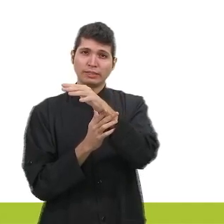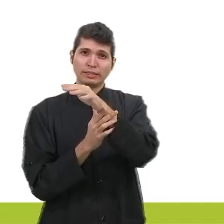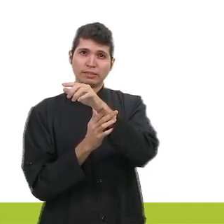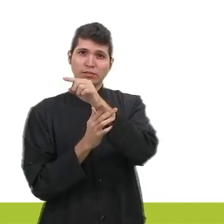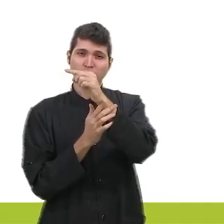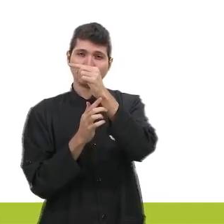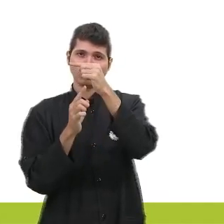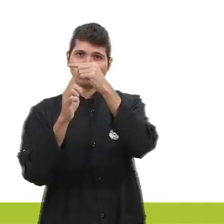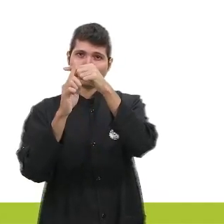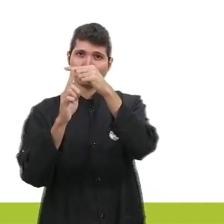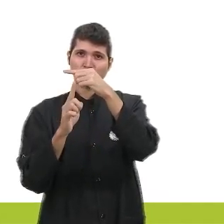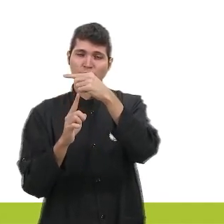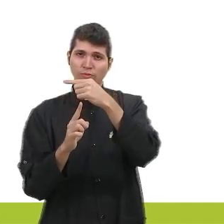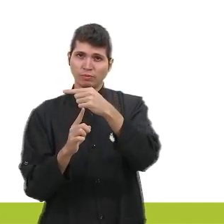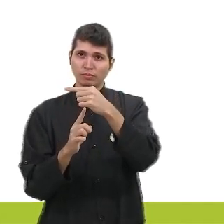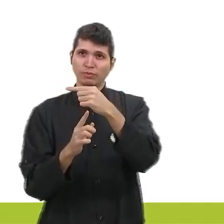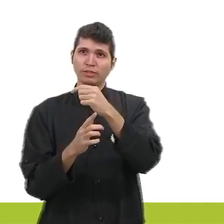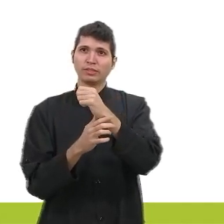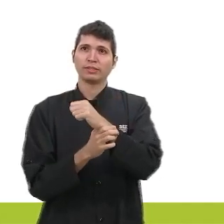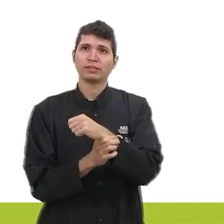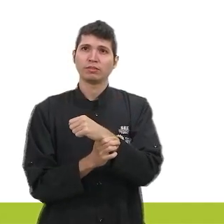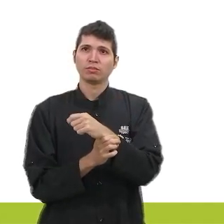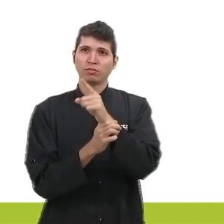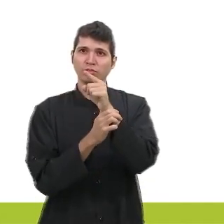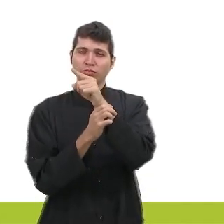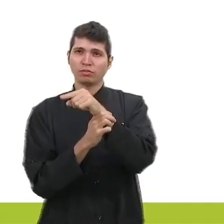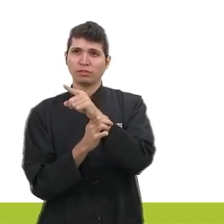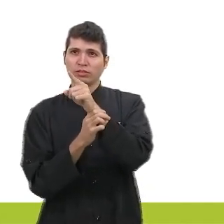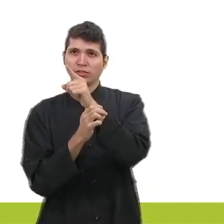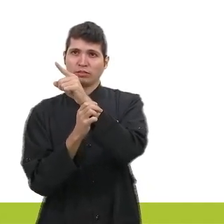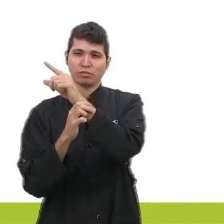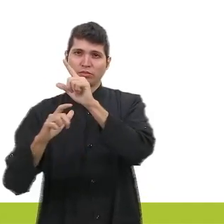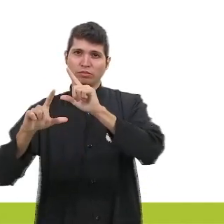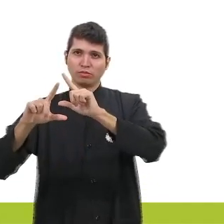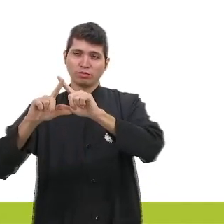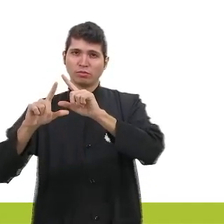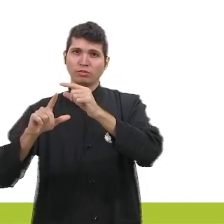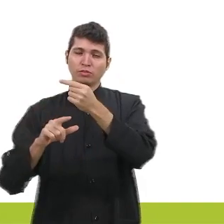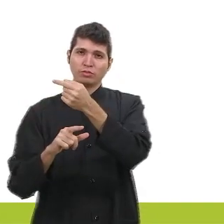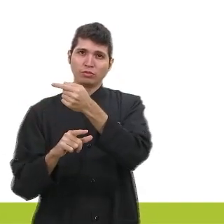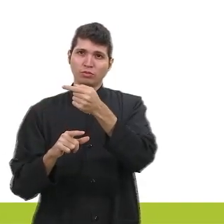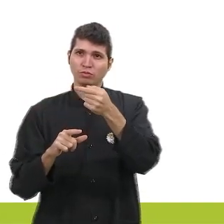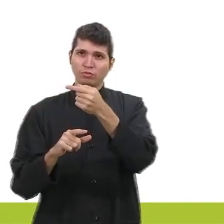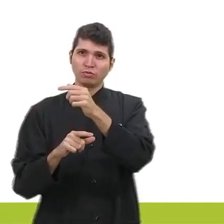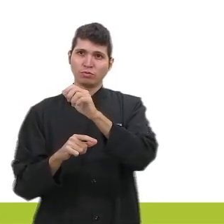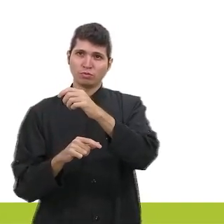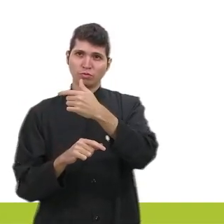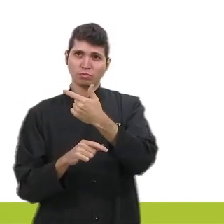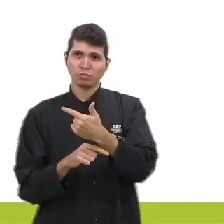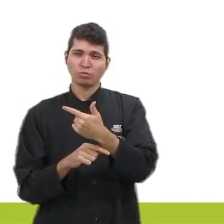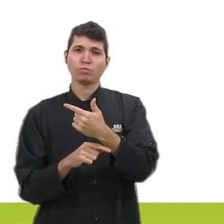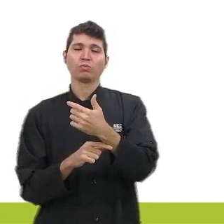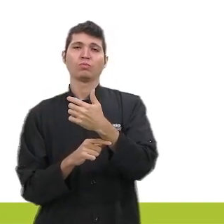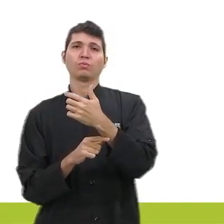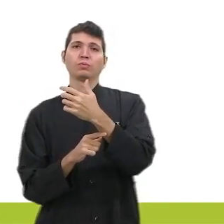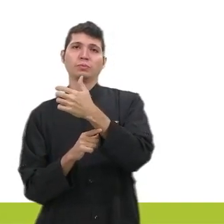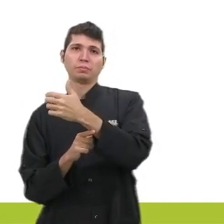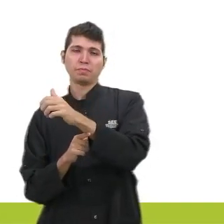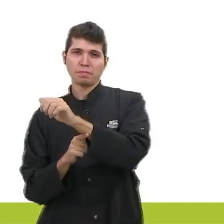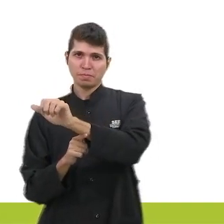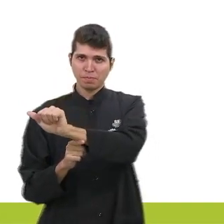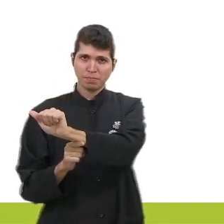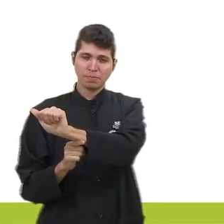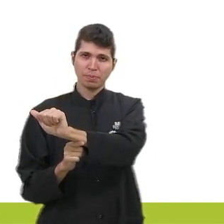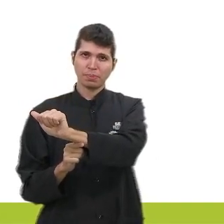quadrada de delta, que a gente acabou de achar, tá vendo? Ó? No caso 4, dividido por 2 vezes o a. Lembra que o a no